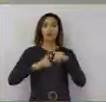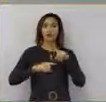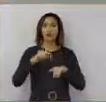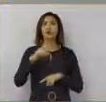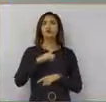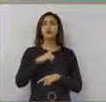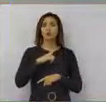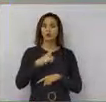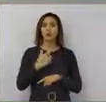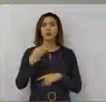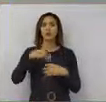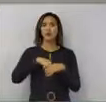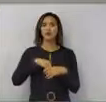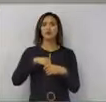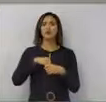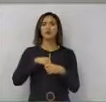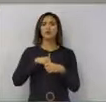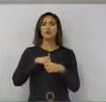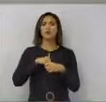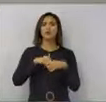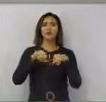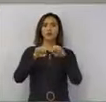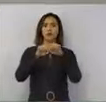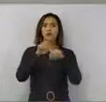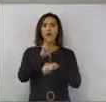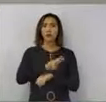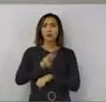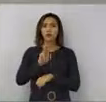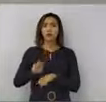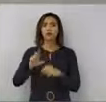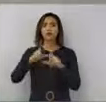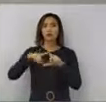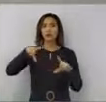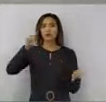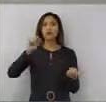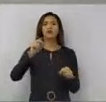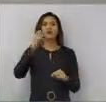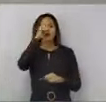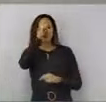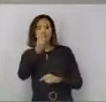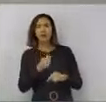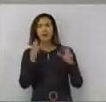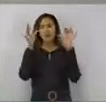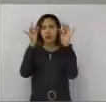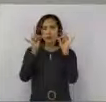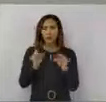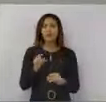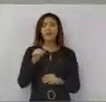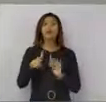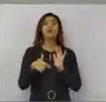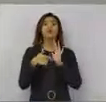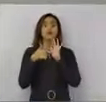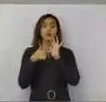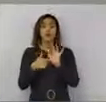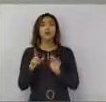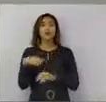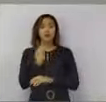no site da COSAMPA para download, para poderem analisar detalhadamente. E realmente essa apresentação